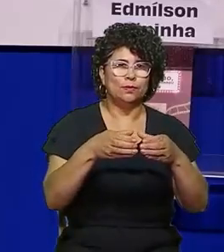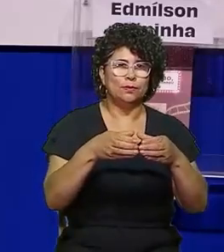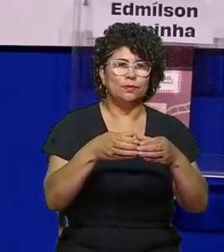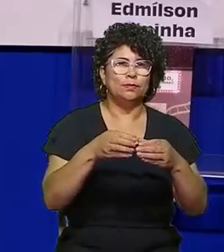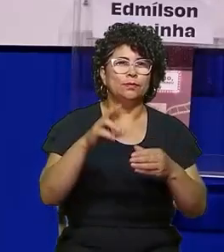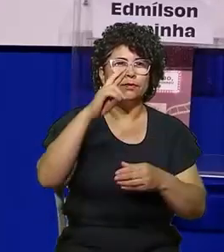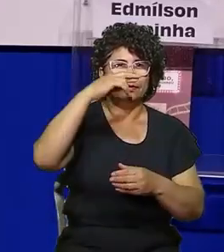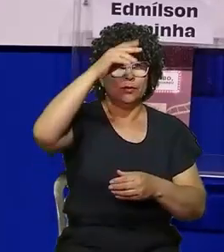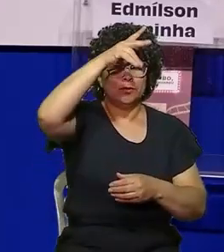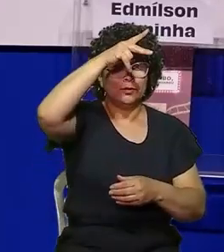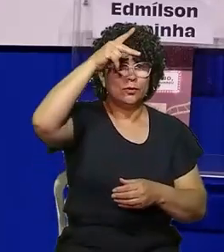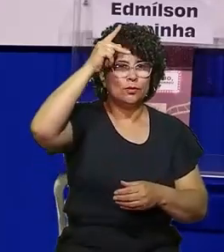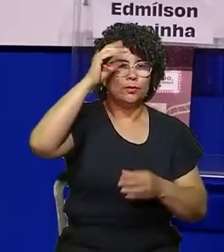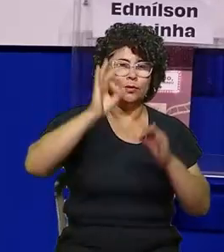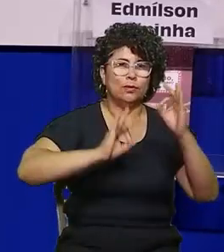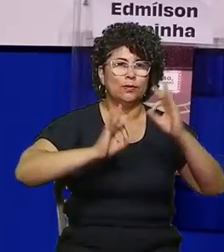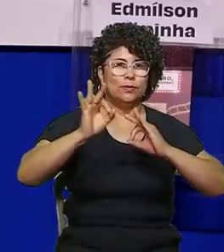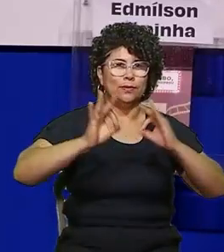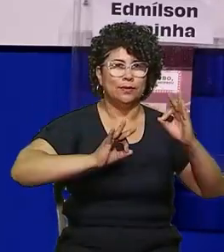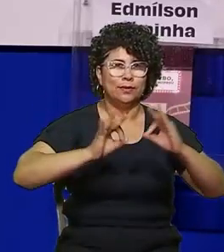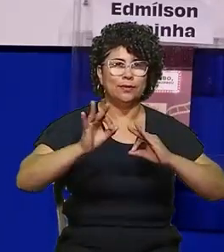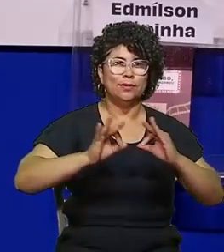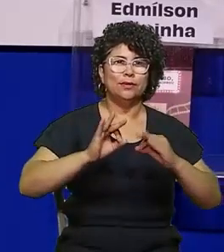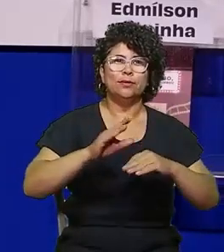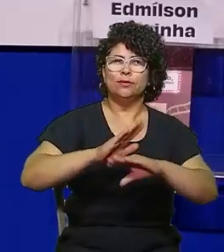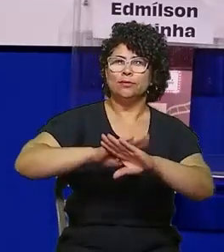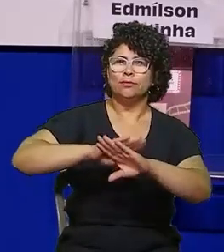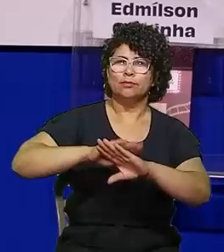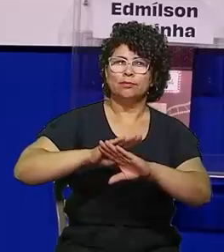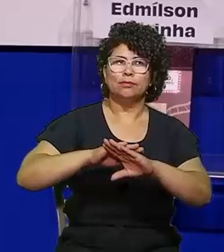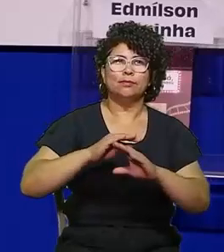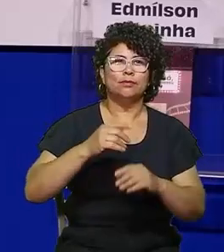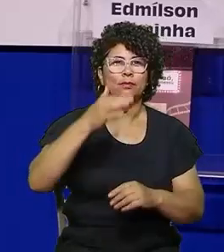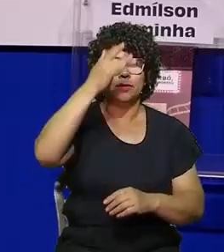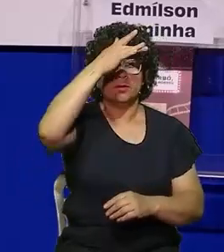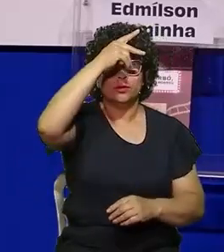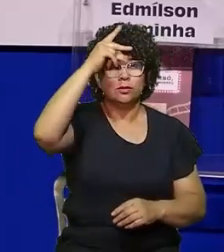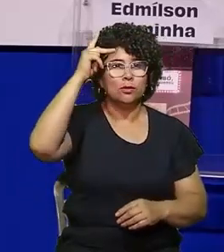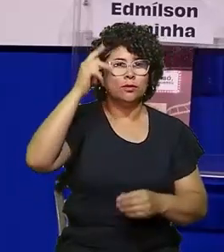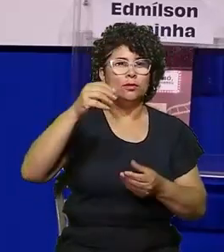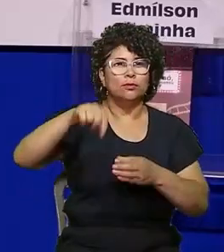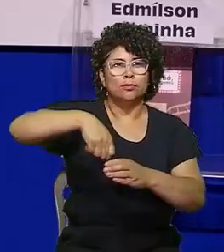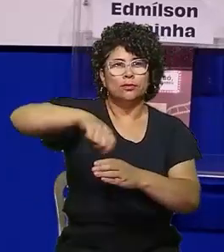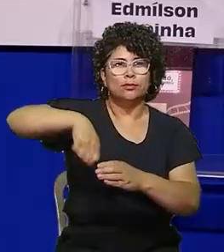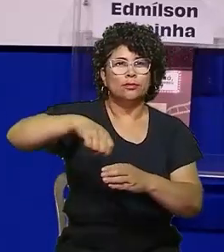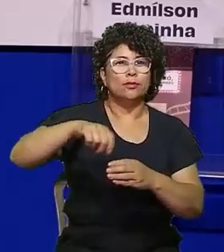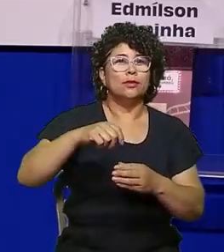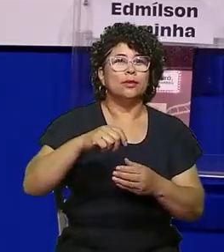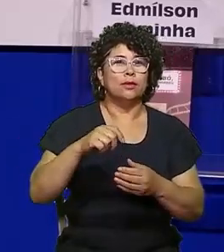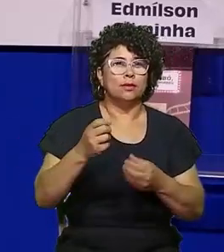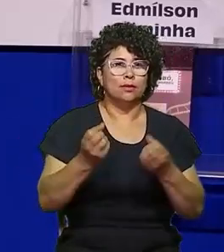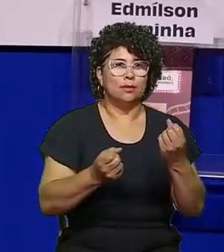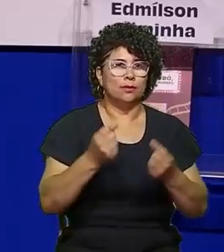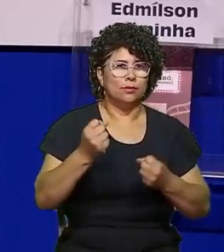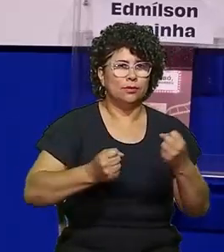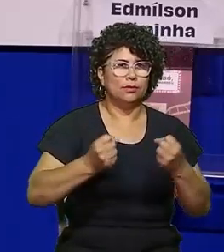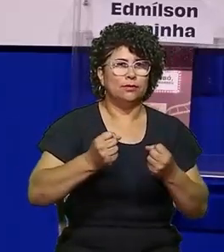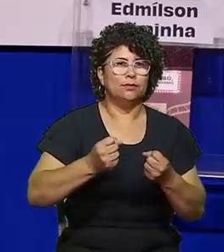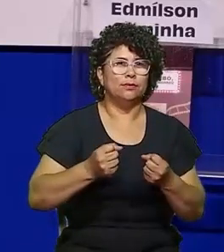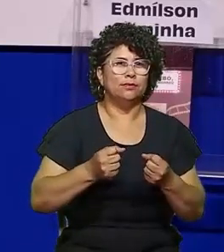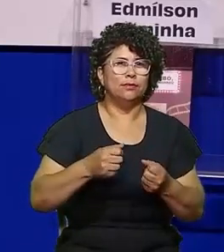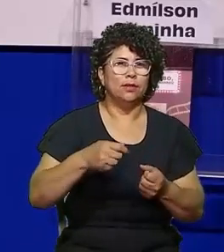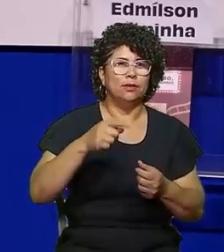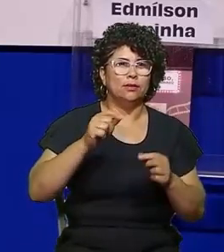de tom branco. Ele traja camisa de mangas curtas cinza escuro e leva no pescoço o crachá dos participantes do evento. Usa